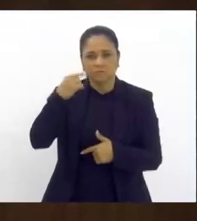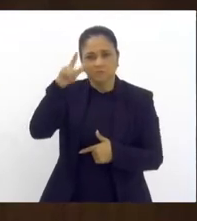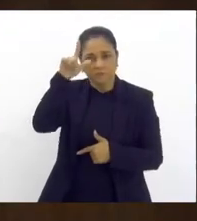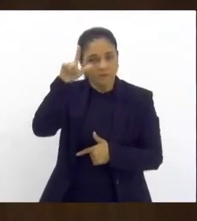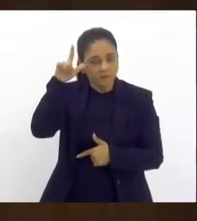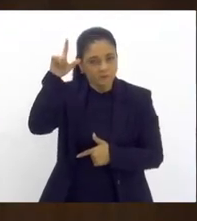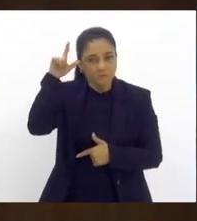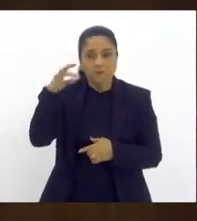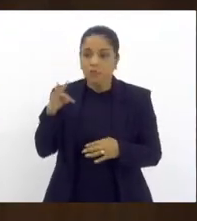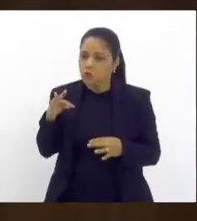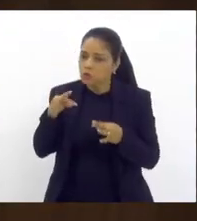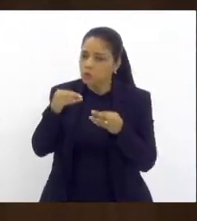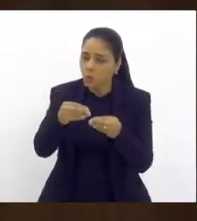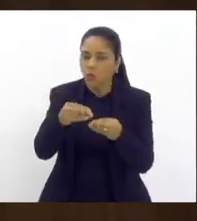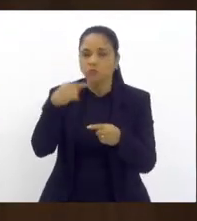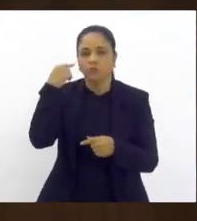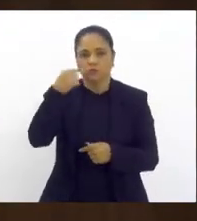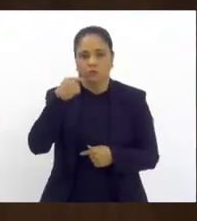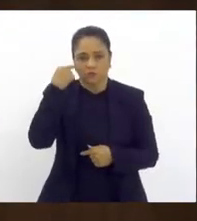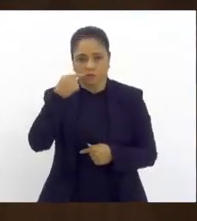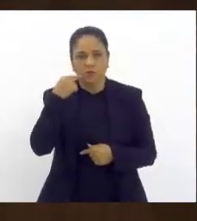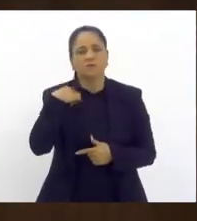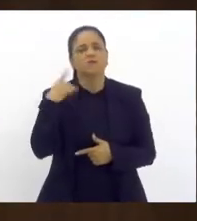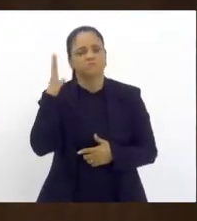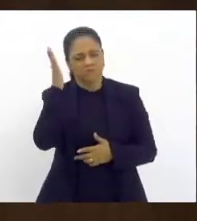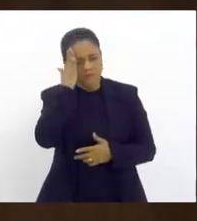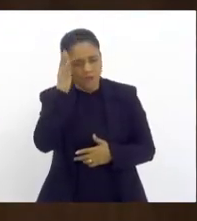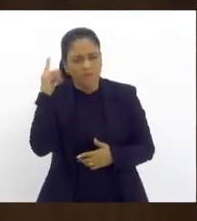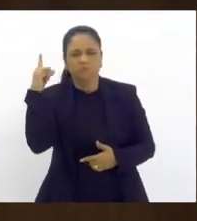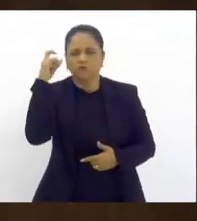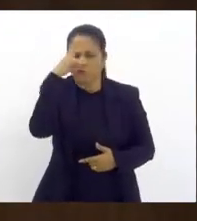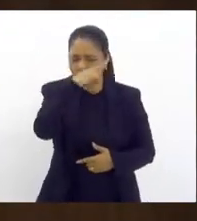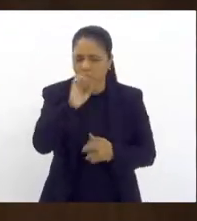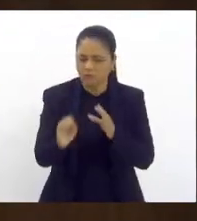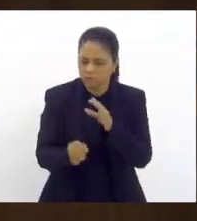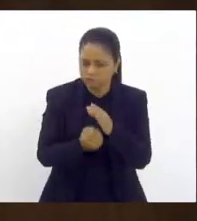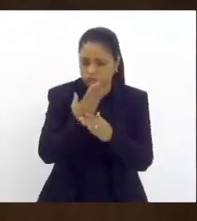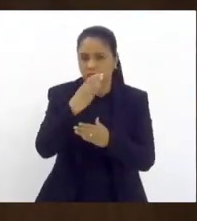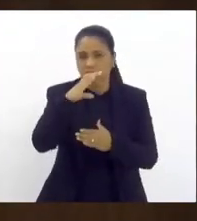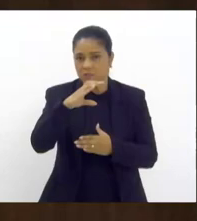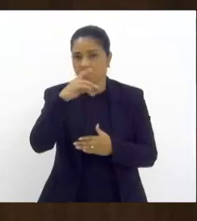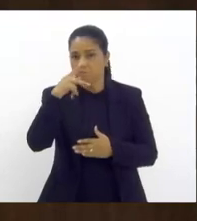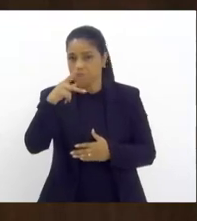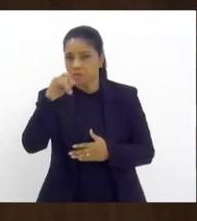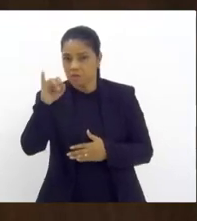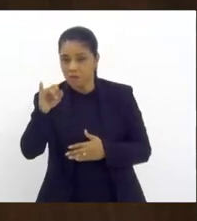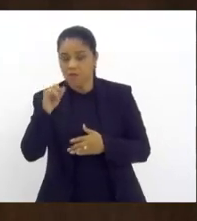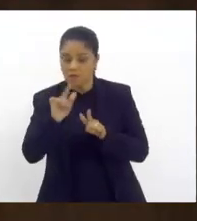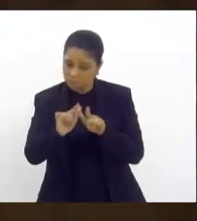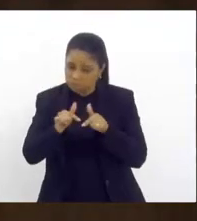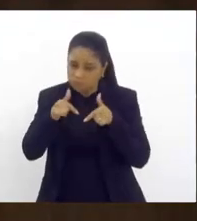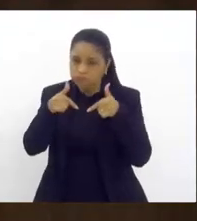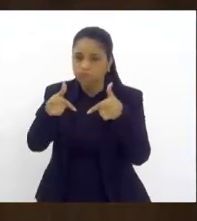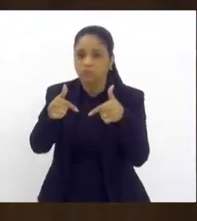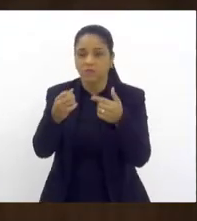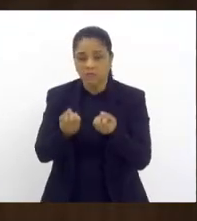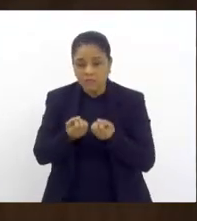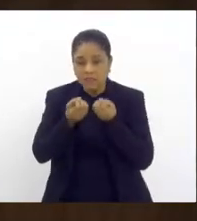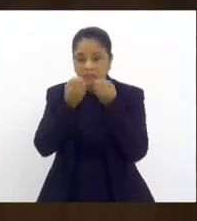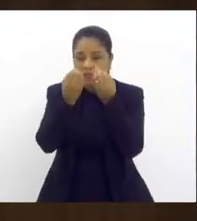que participaram, a gente sabe a dificuldade que é instaurar uma CPI e ainda mais botar em funcionamento e entregar algo para a